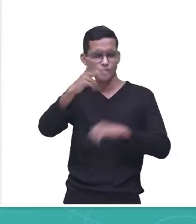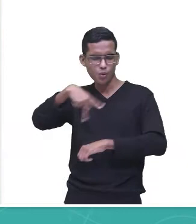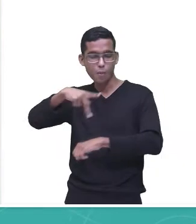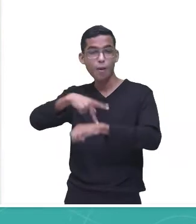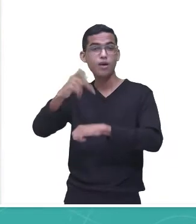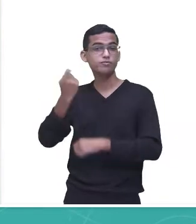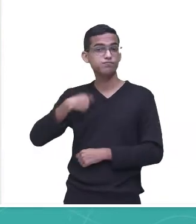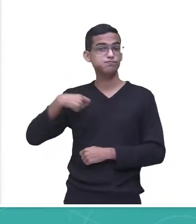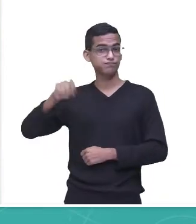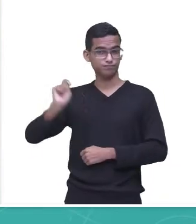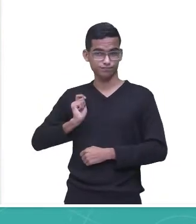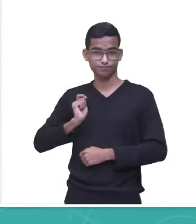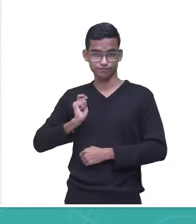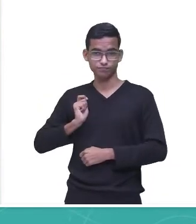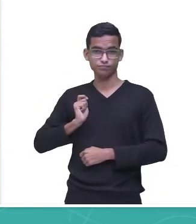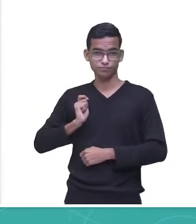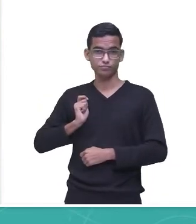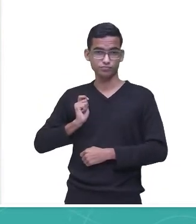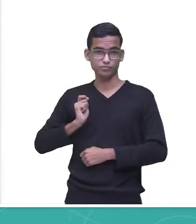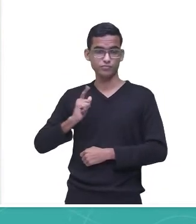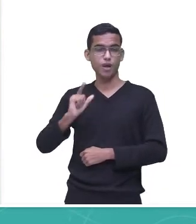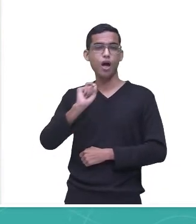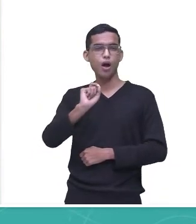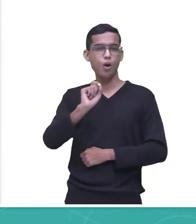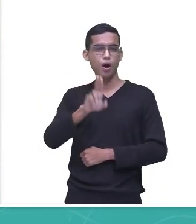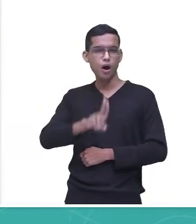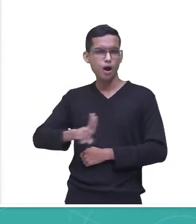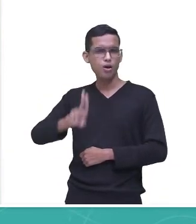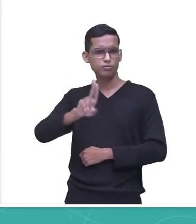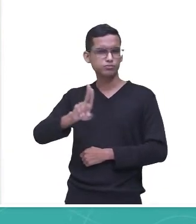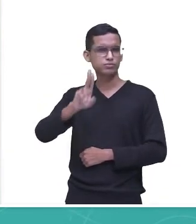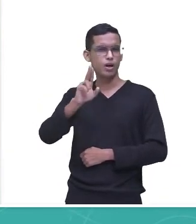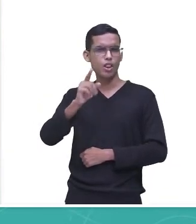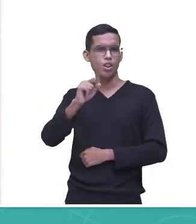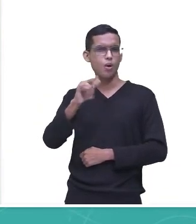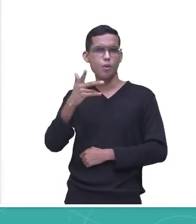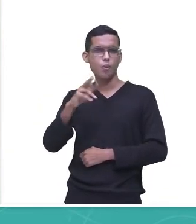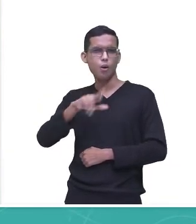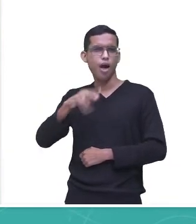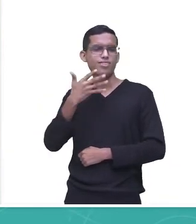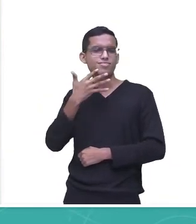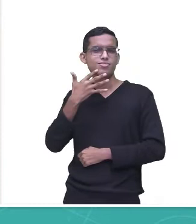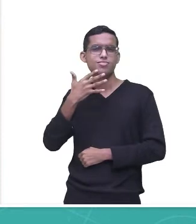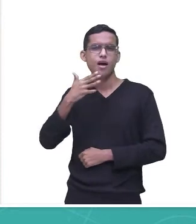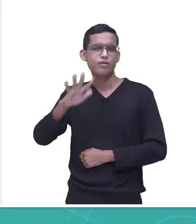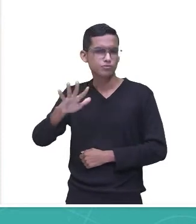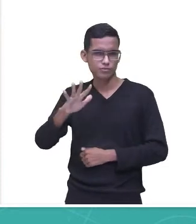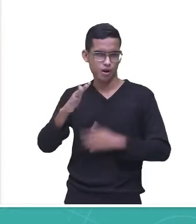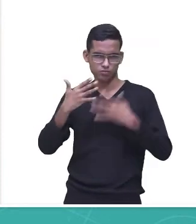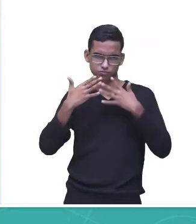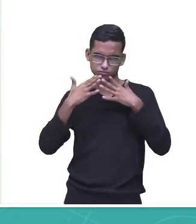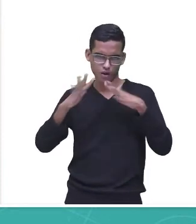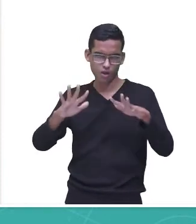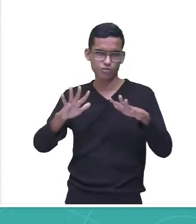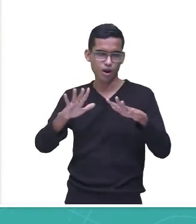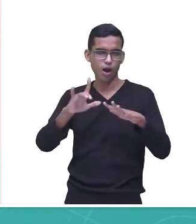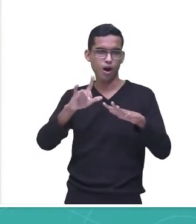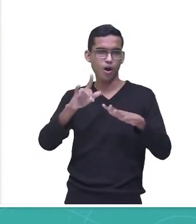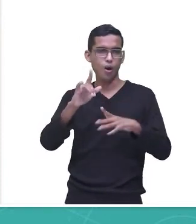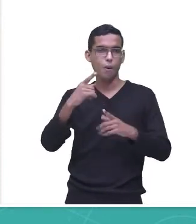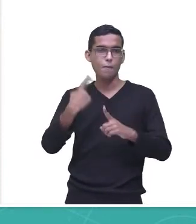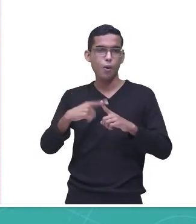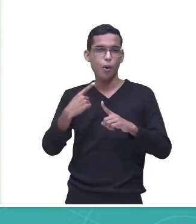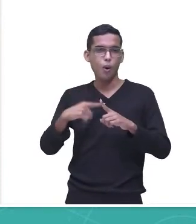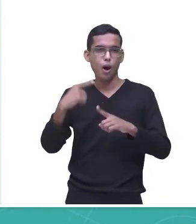ela é estilizada, ela não tem um naturalismo. Ou seja, as figuras humanas, elas são um pouco deformadas. Isso